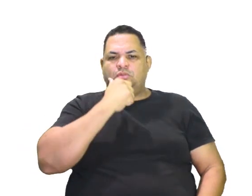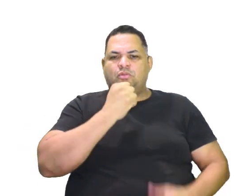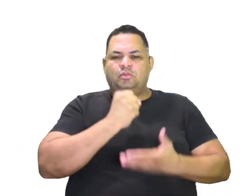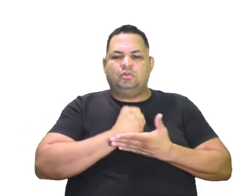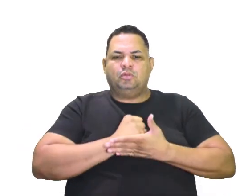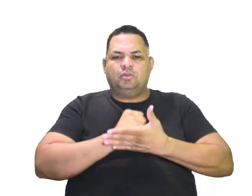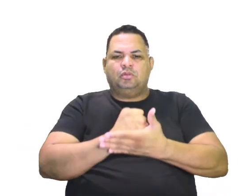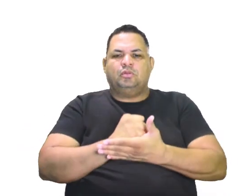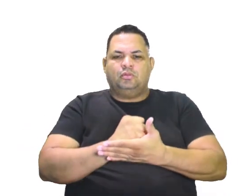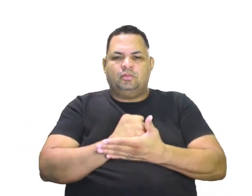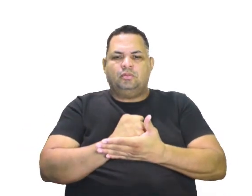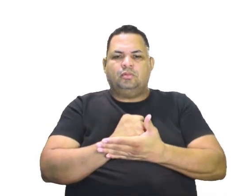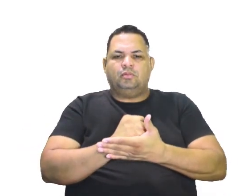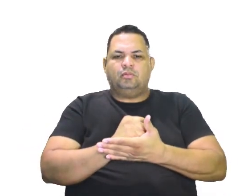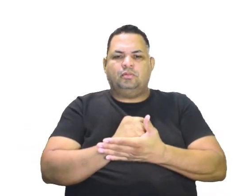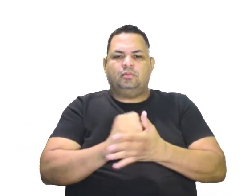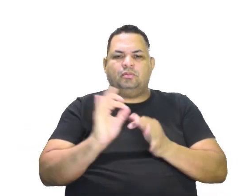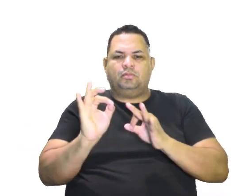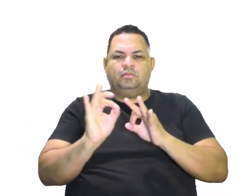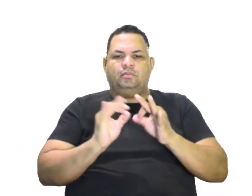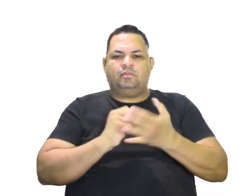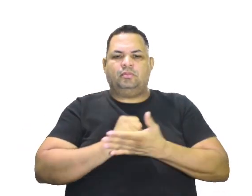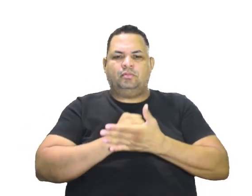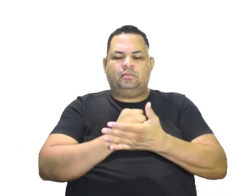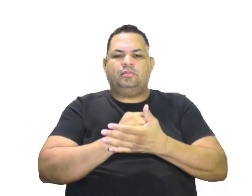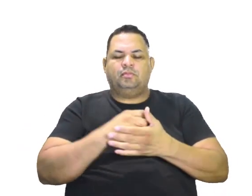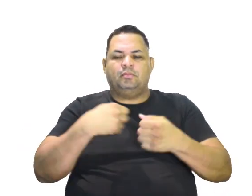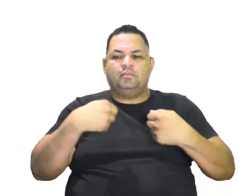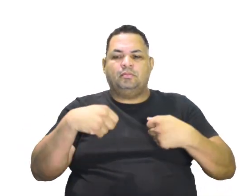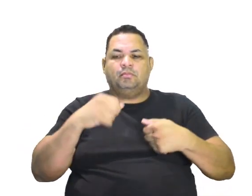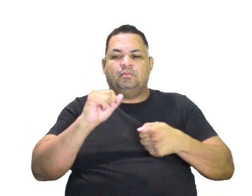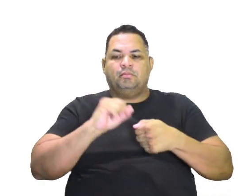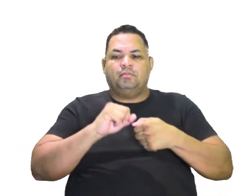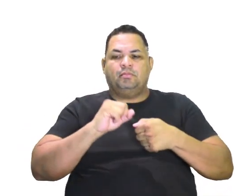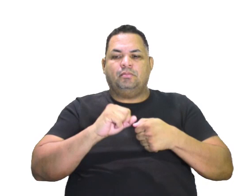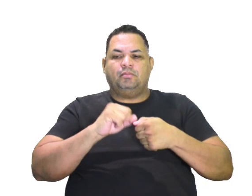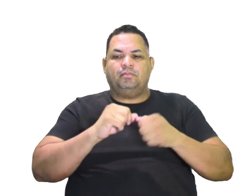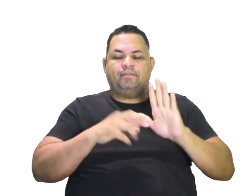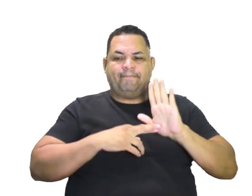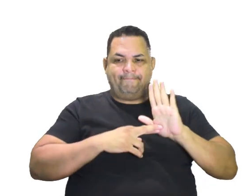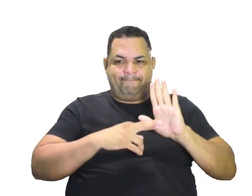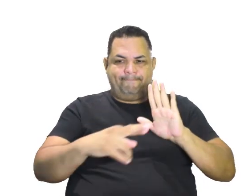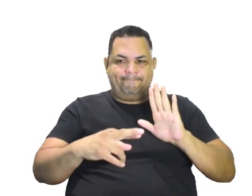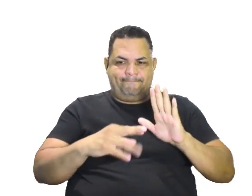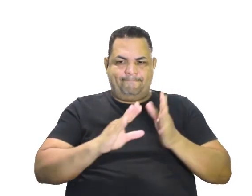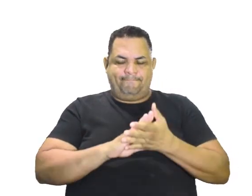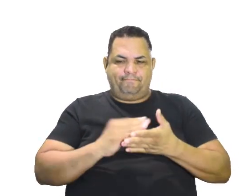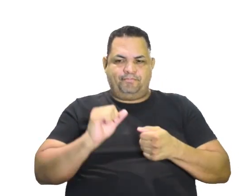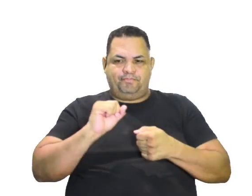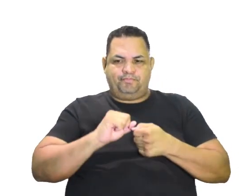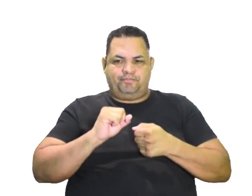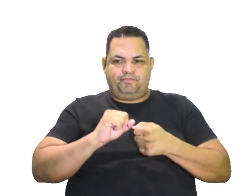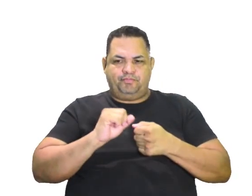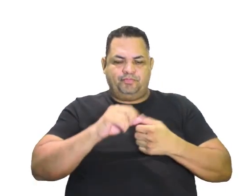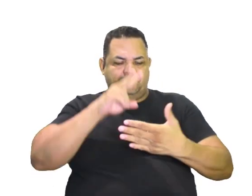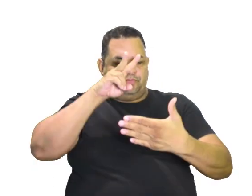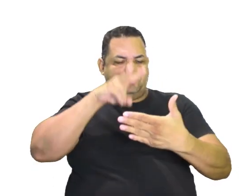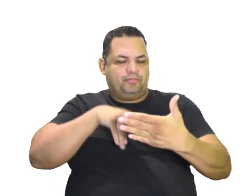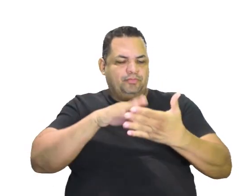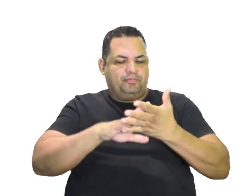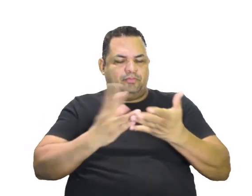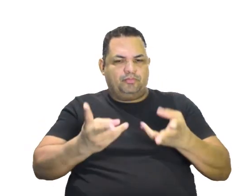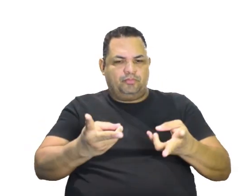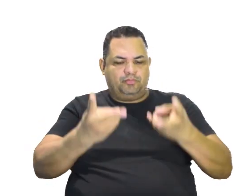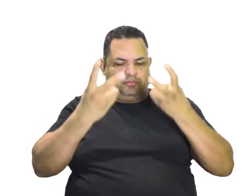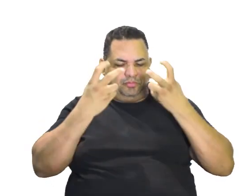beleza, né? E ele, para fazer essa representação aí, para fazer a sua leitura, o seu